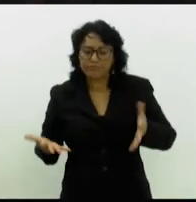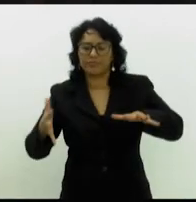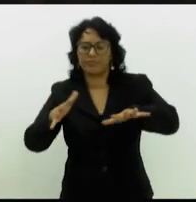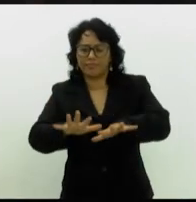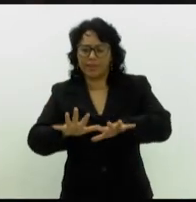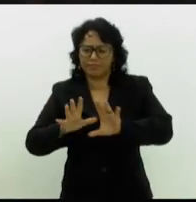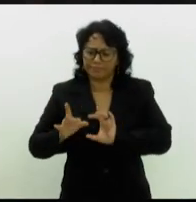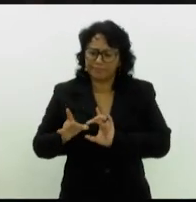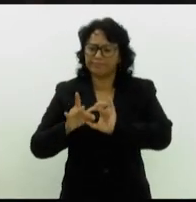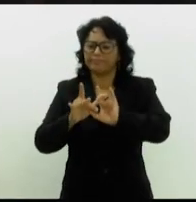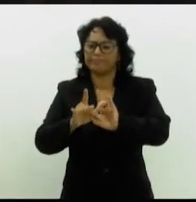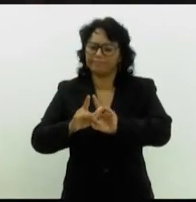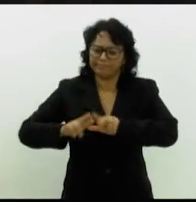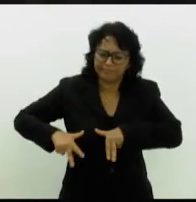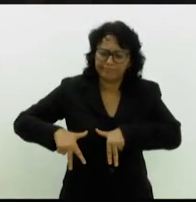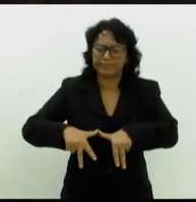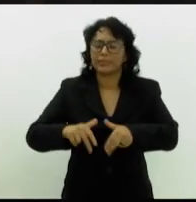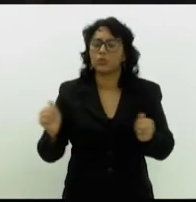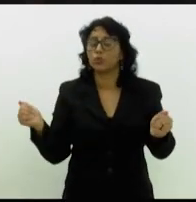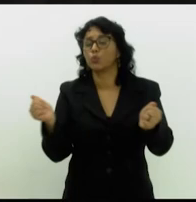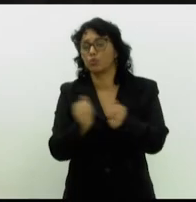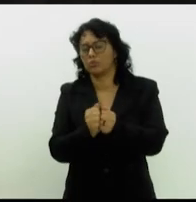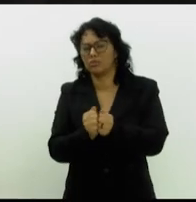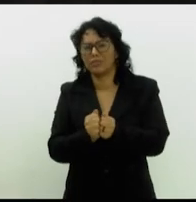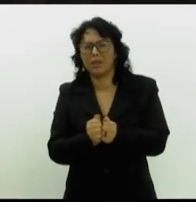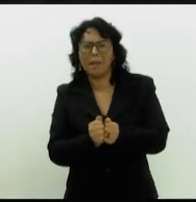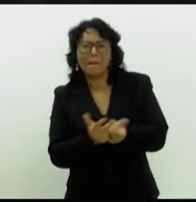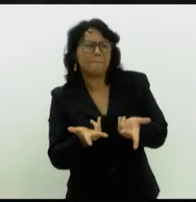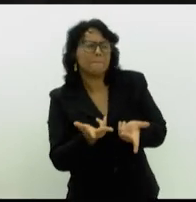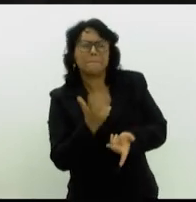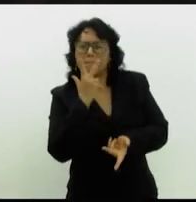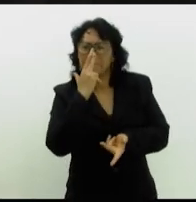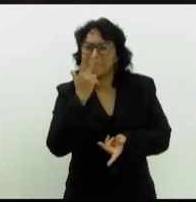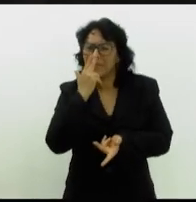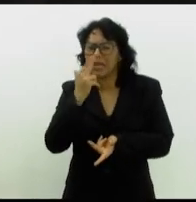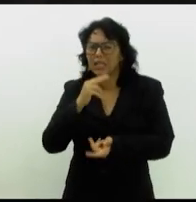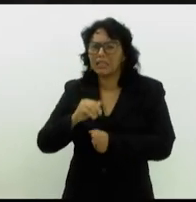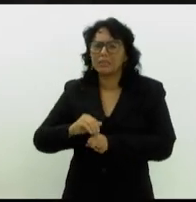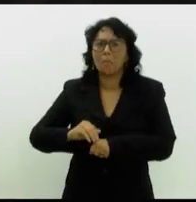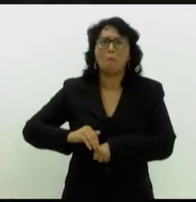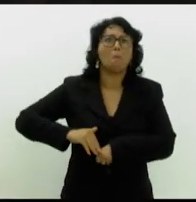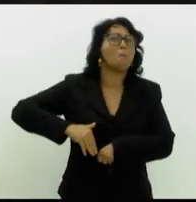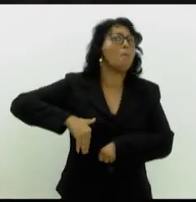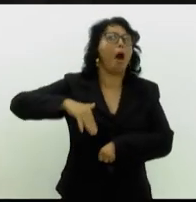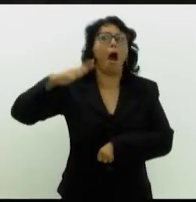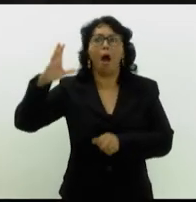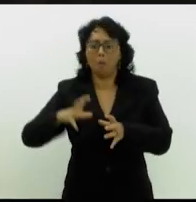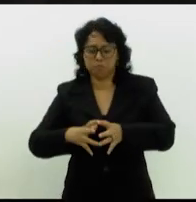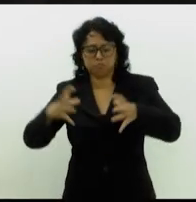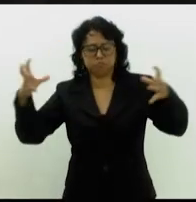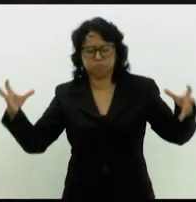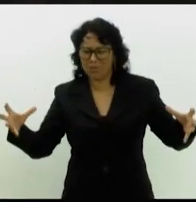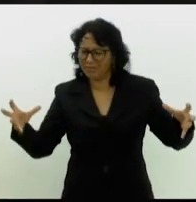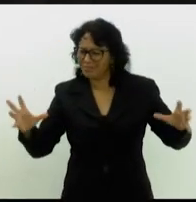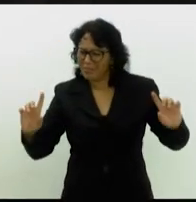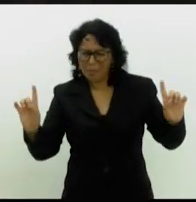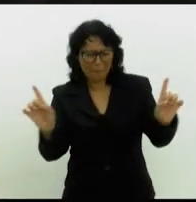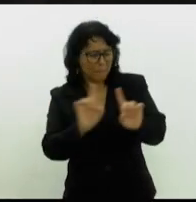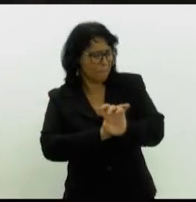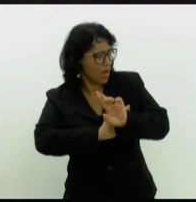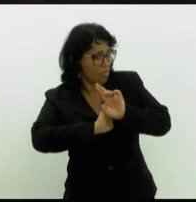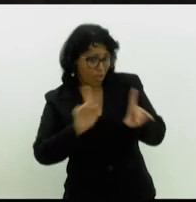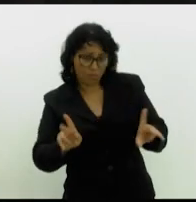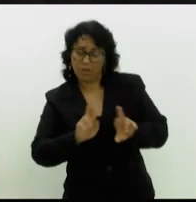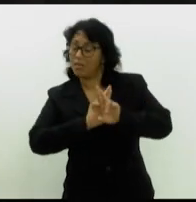hoje parece que é muito mas são apenas nos últimos levantamentos que fizemos era apenas 333 animadores